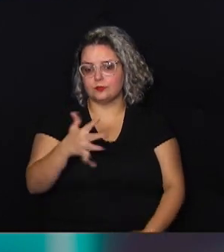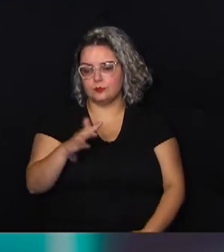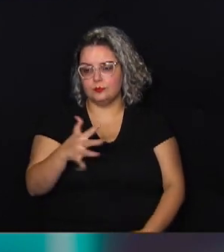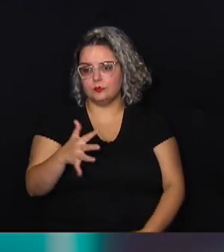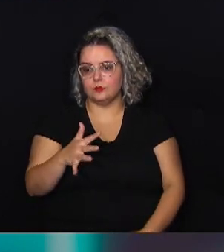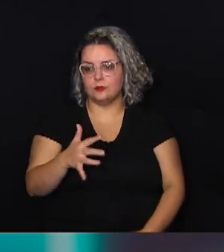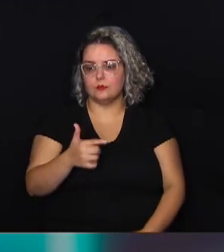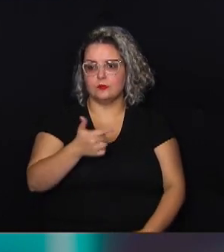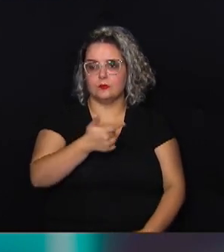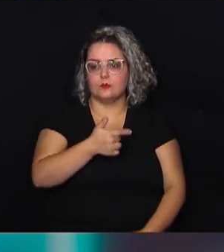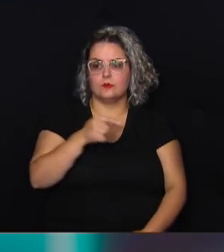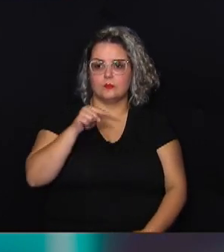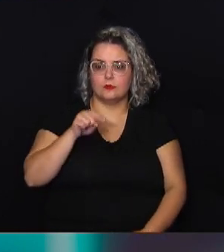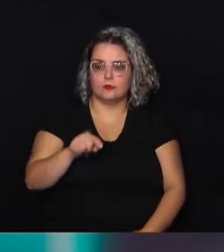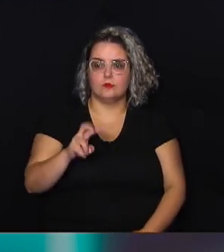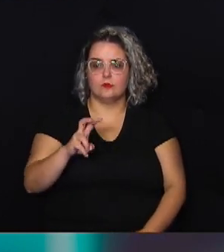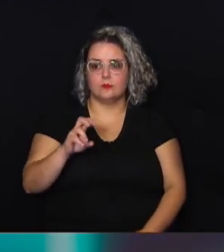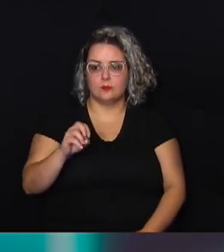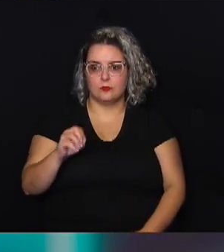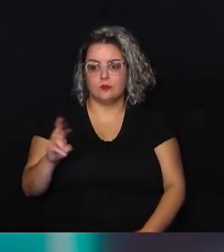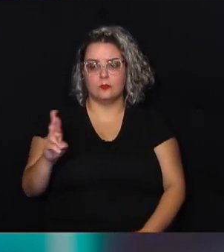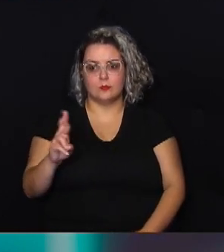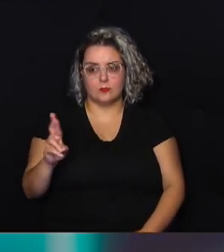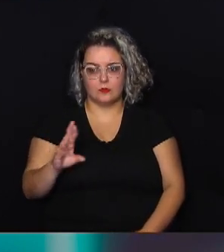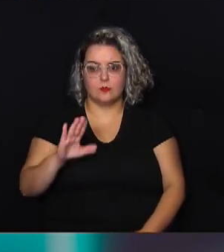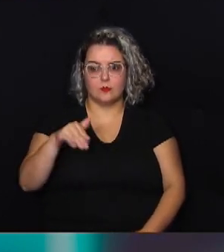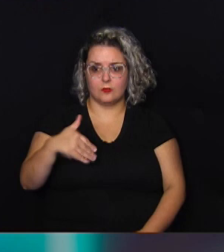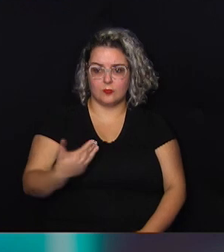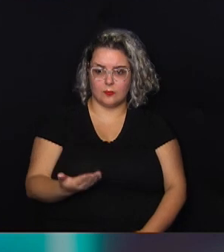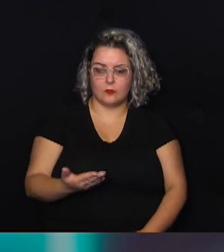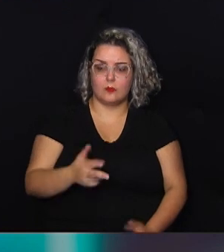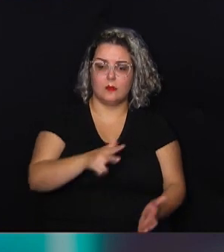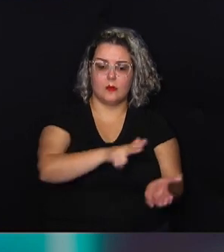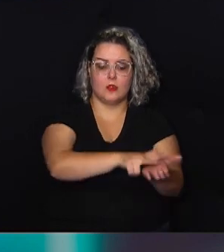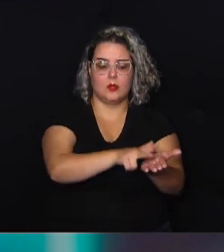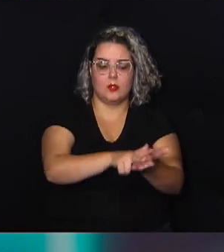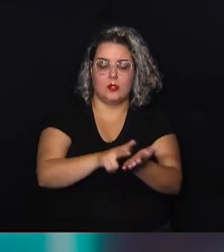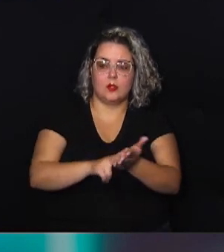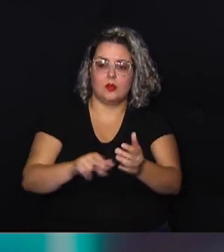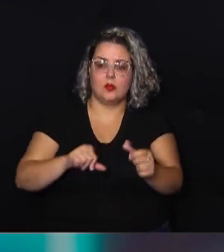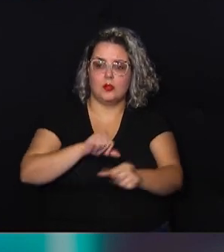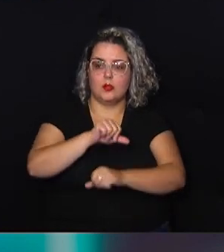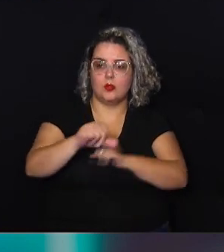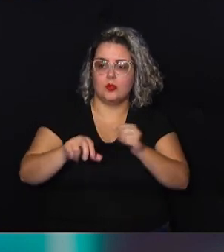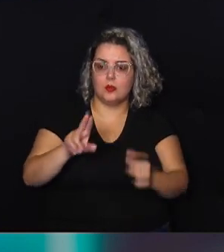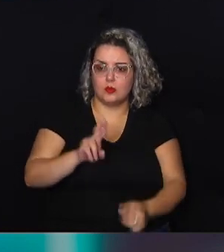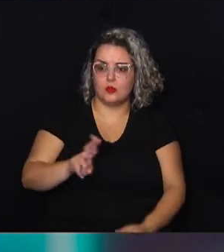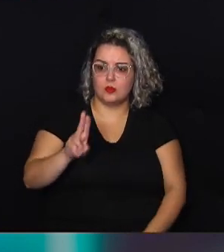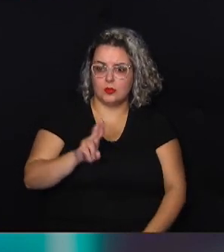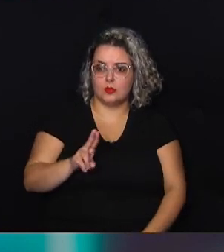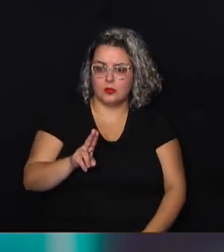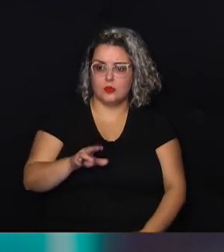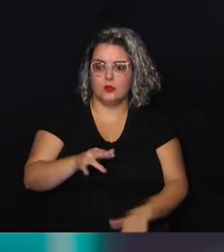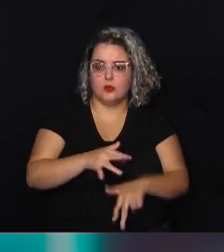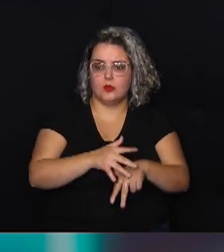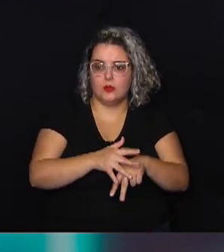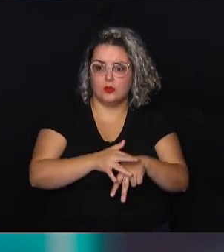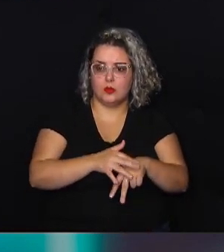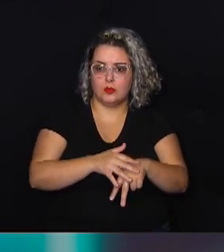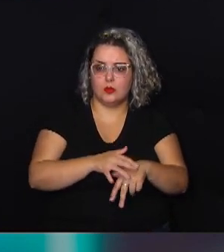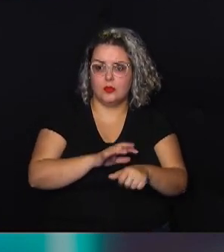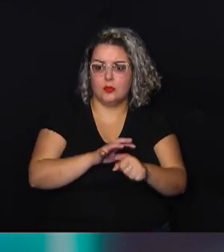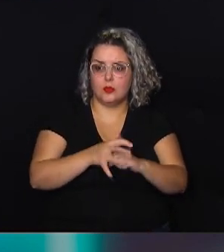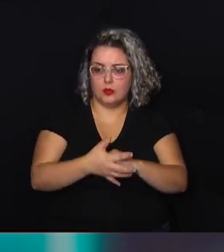R$ 2.500. Quando esse leito ele é convertido para o uso de um paciente com o